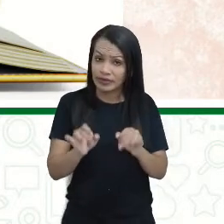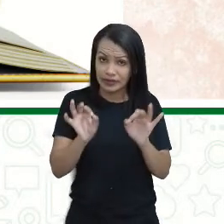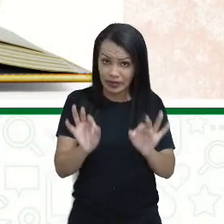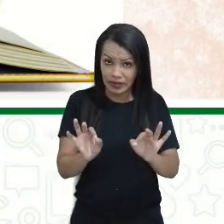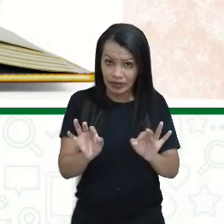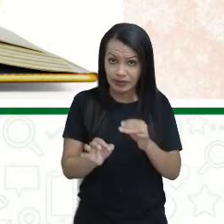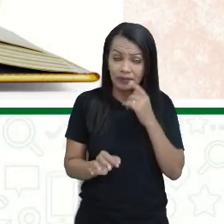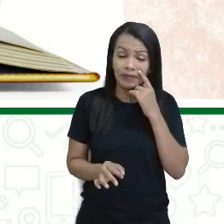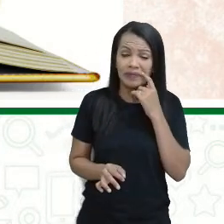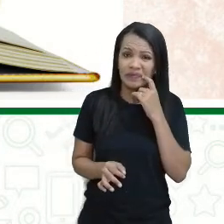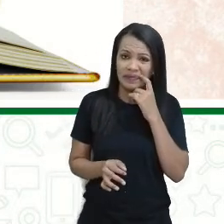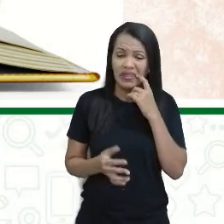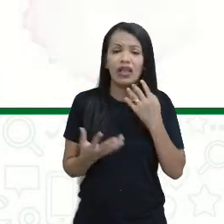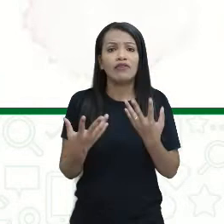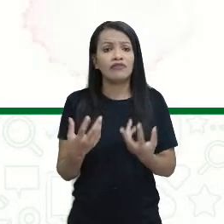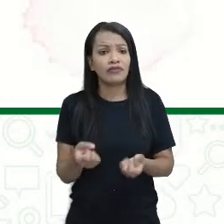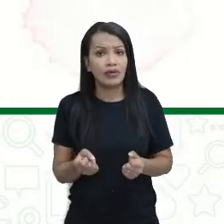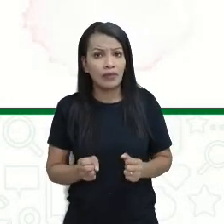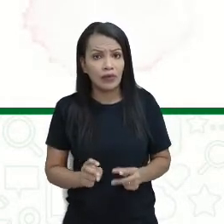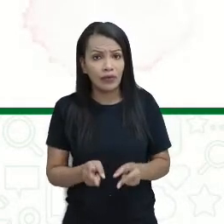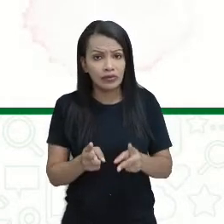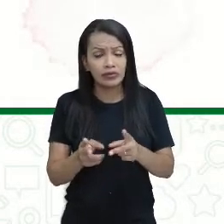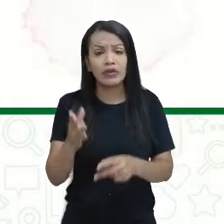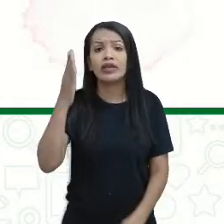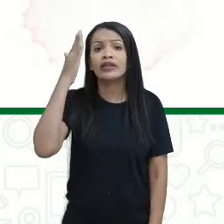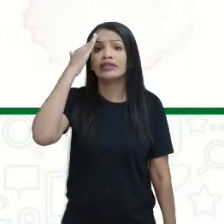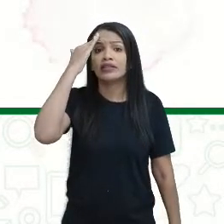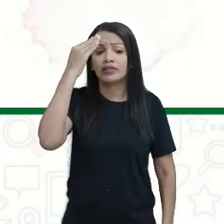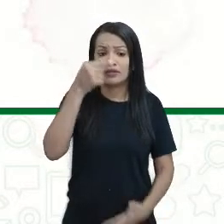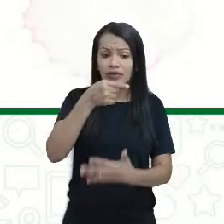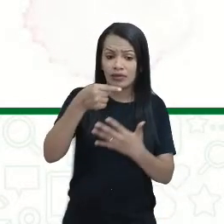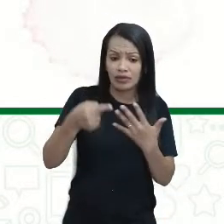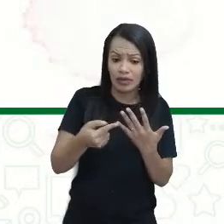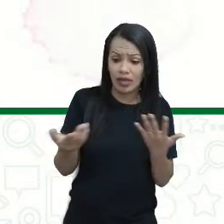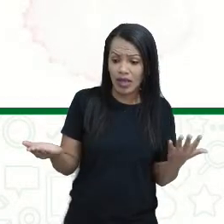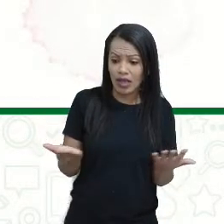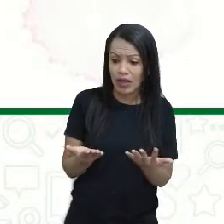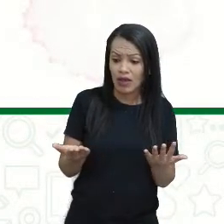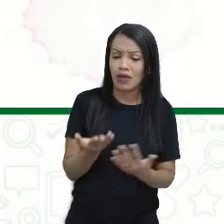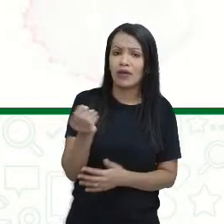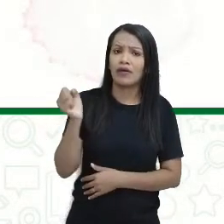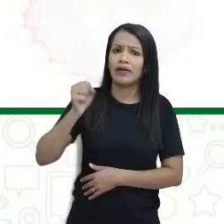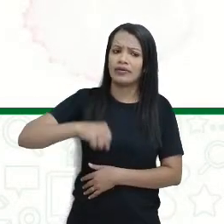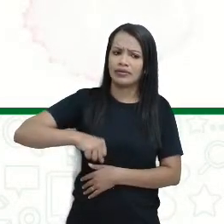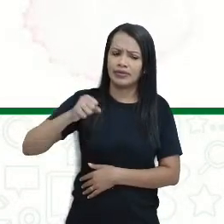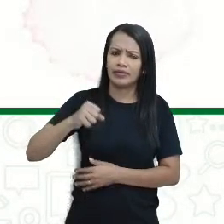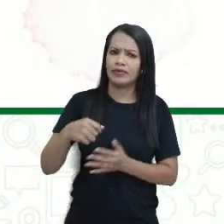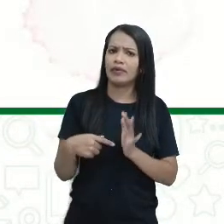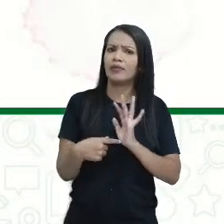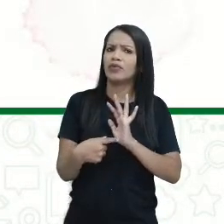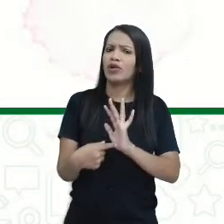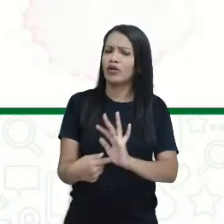certo? Vamos continuar entendendo esses elementos. Agora sim, eu trouxe para vocês